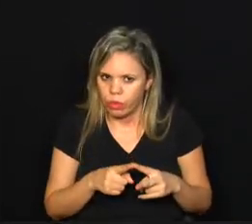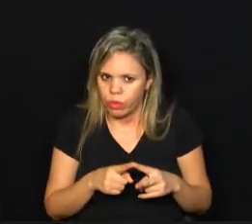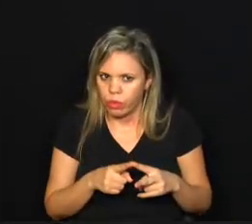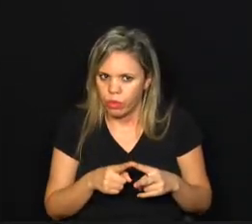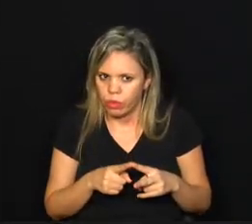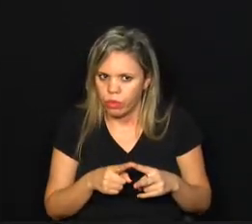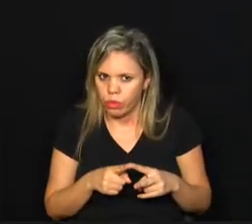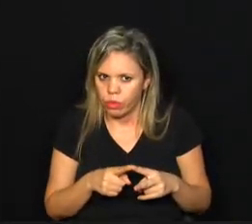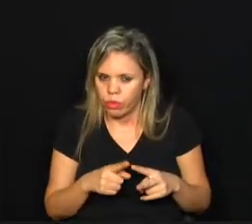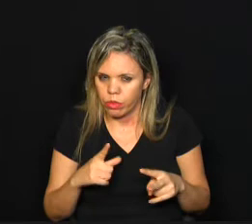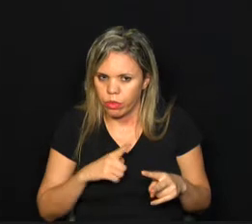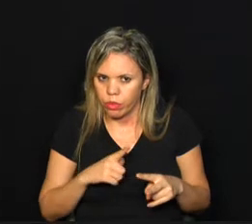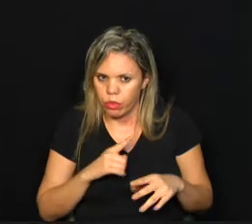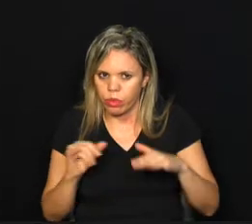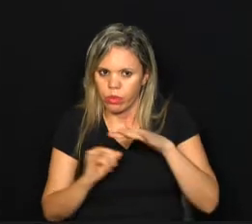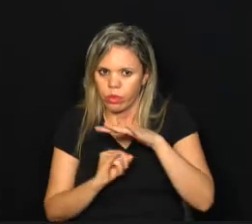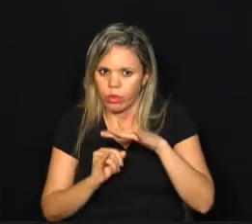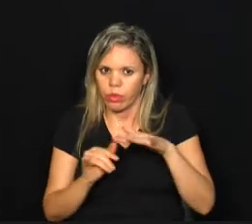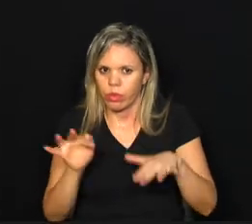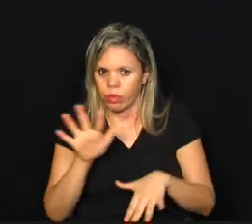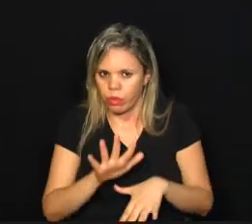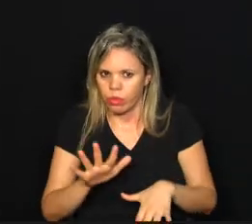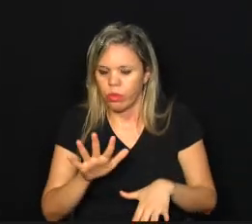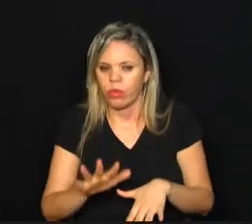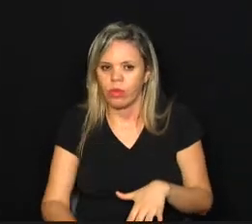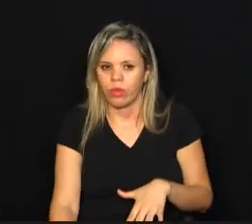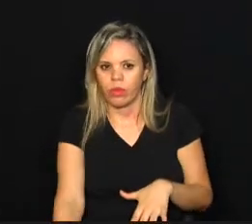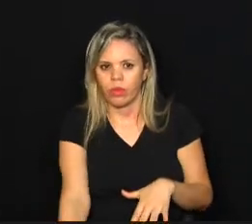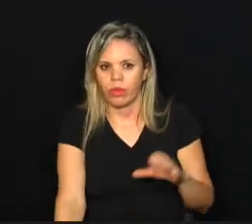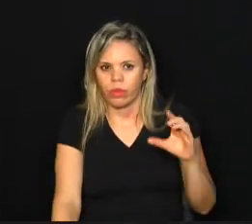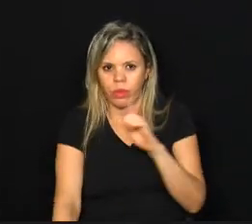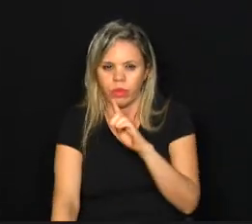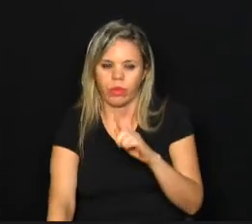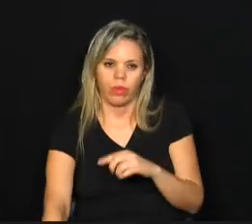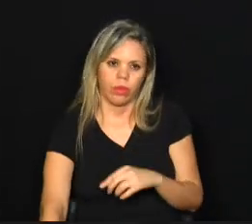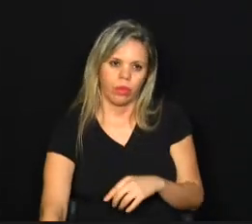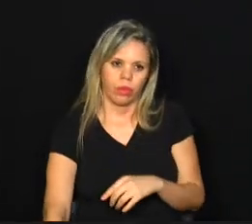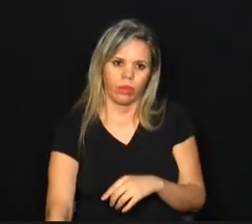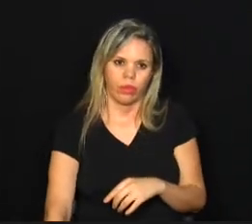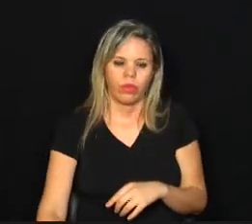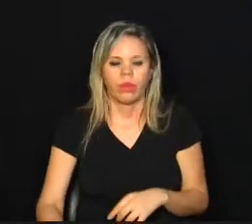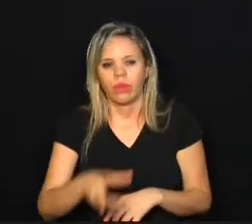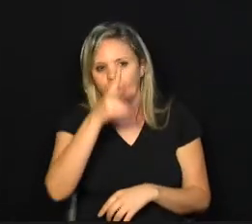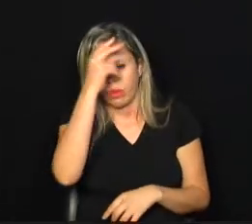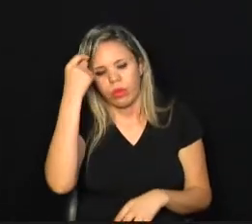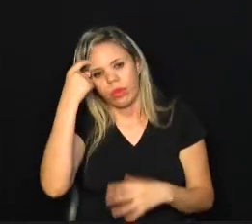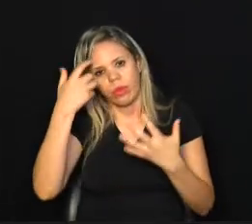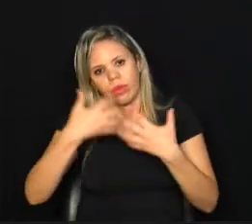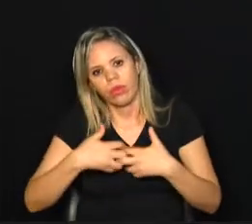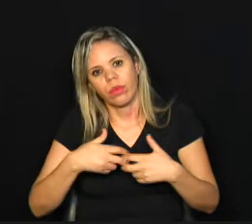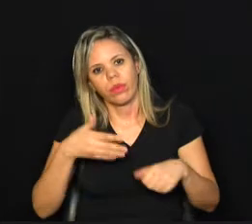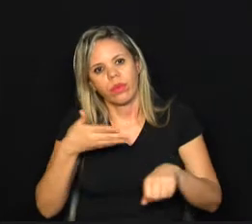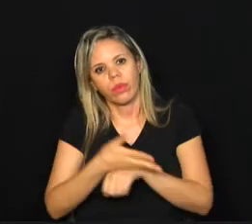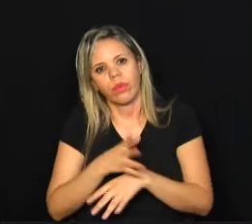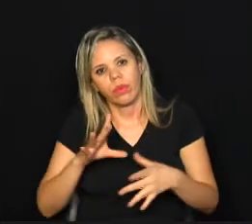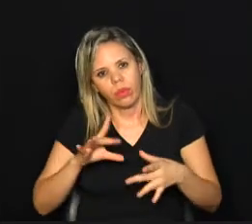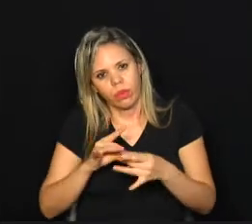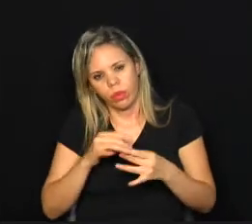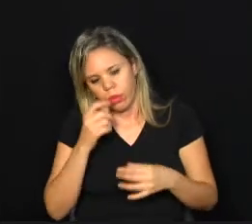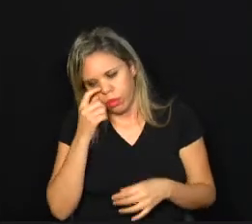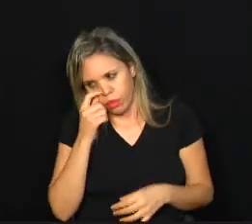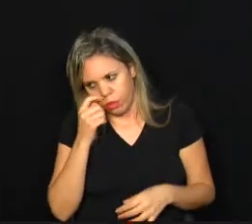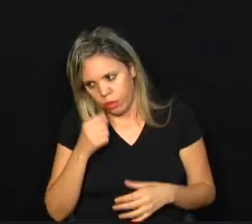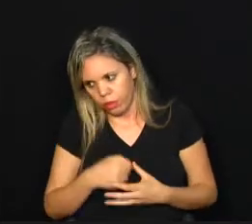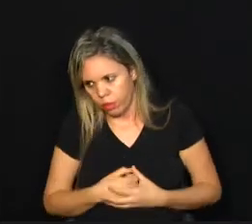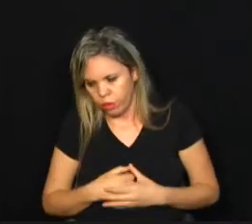A gente tem o Instituto Federal na região do Campo Grande. A prefeitura pensa em alguma parceria com